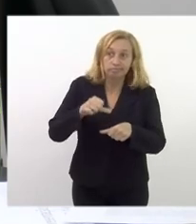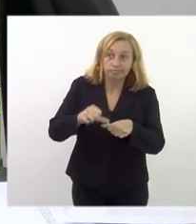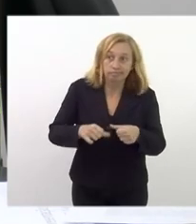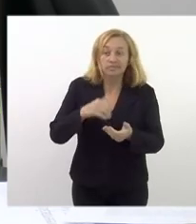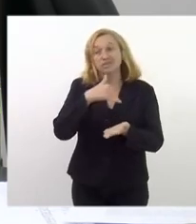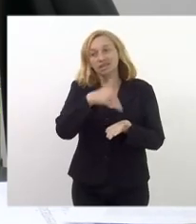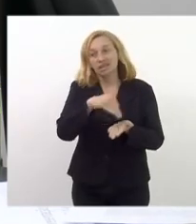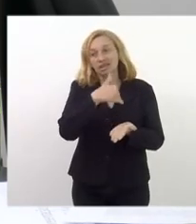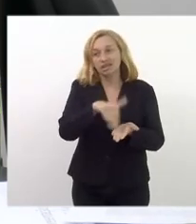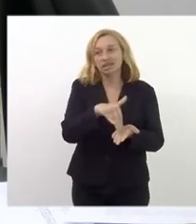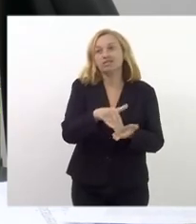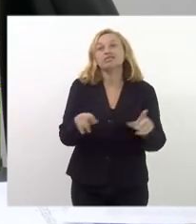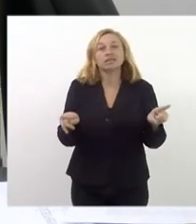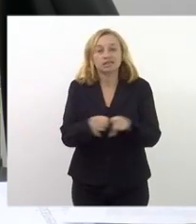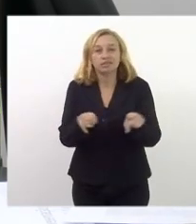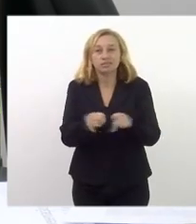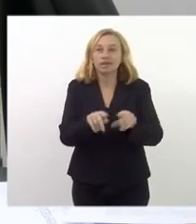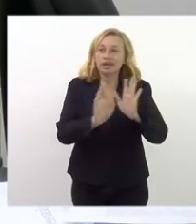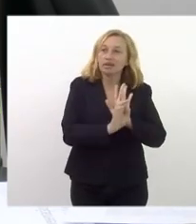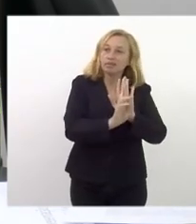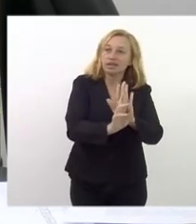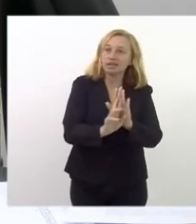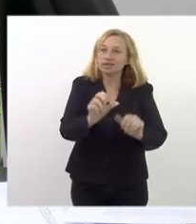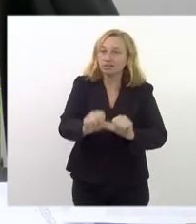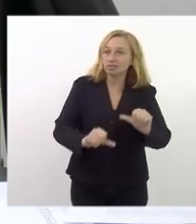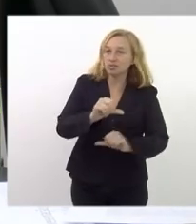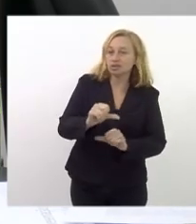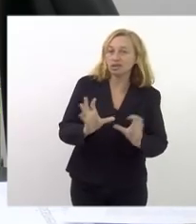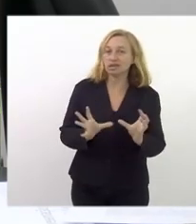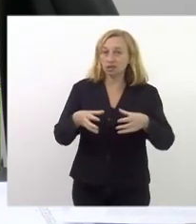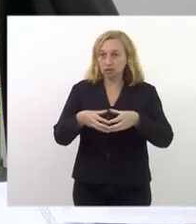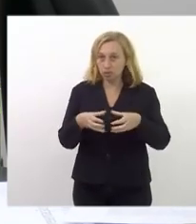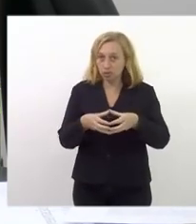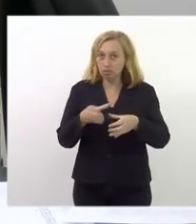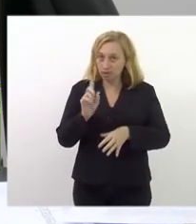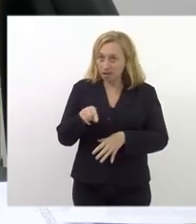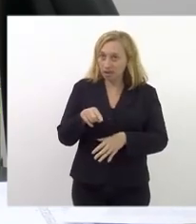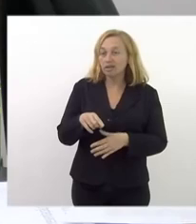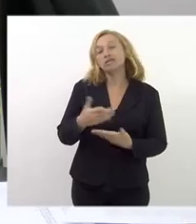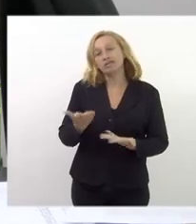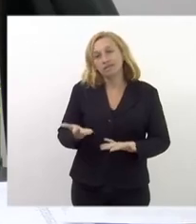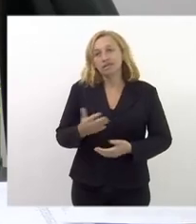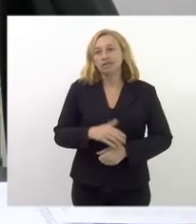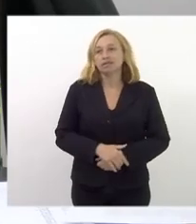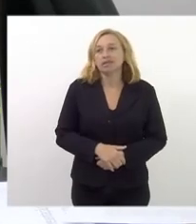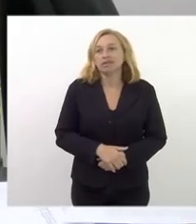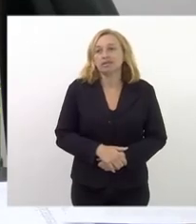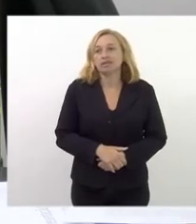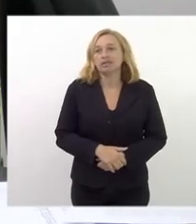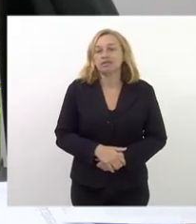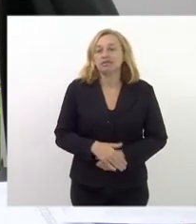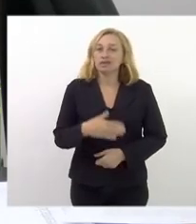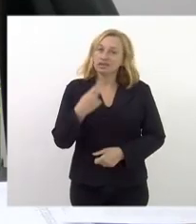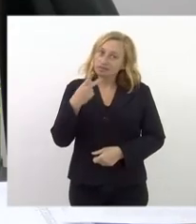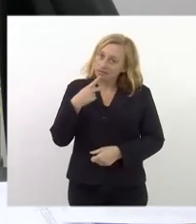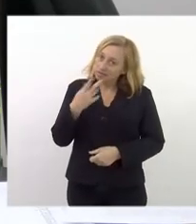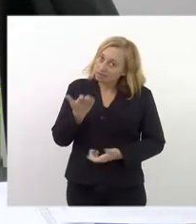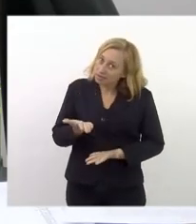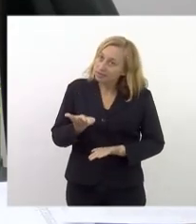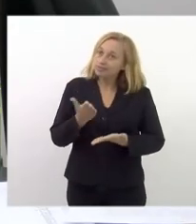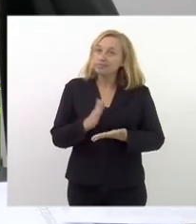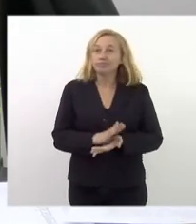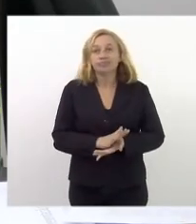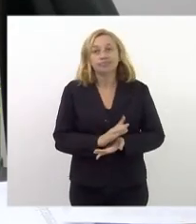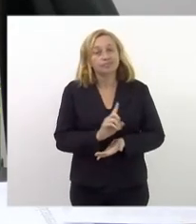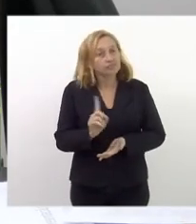que também representa a mudança de equipe. Então, fazendo esse comentário,